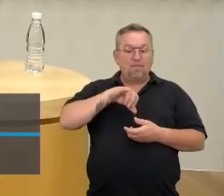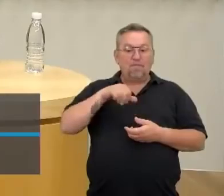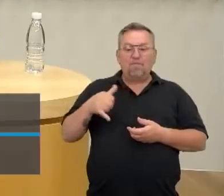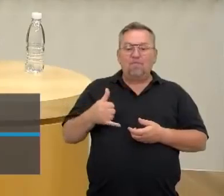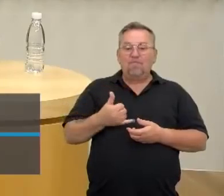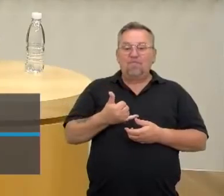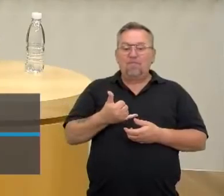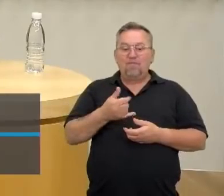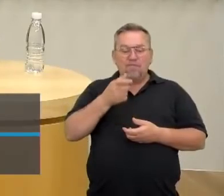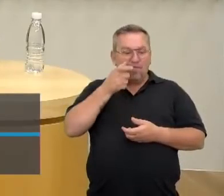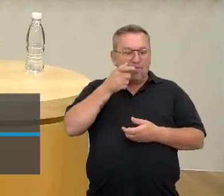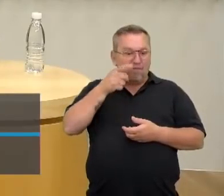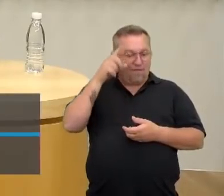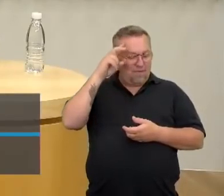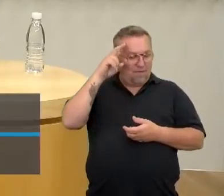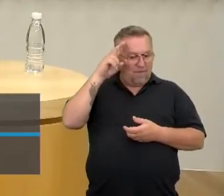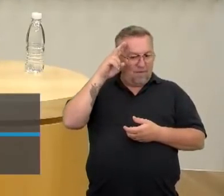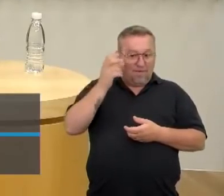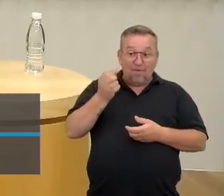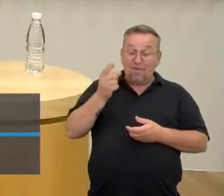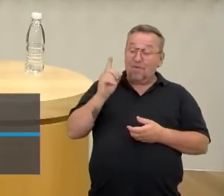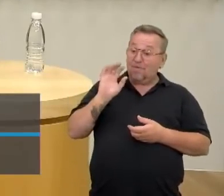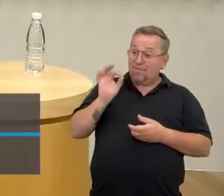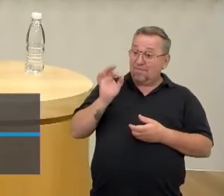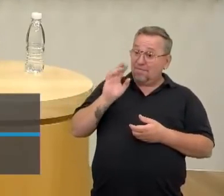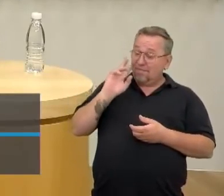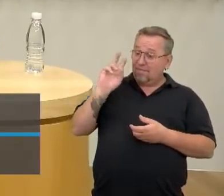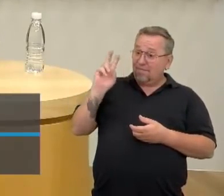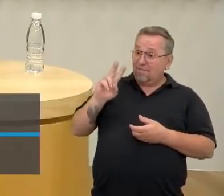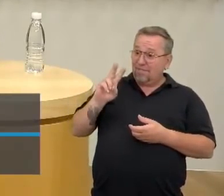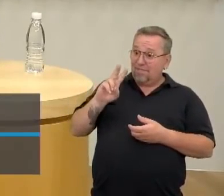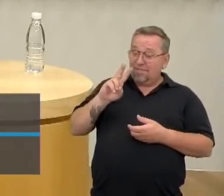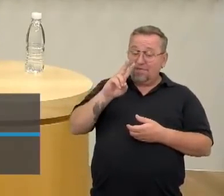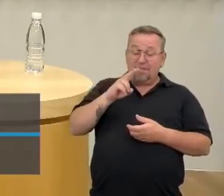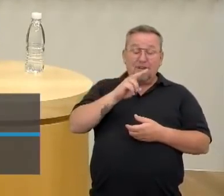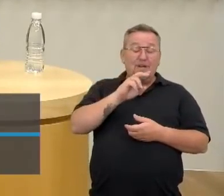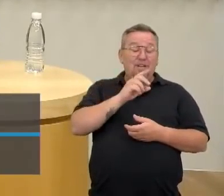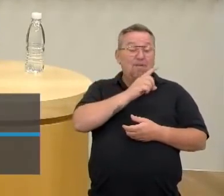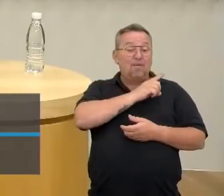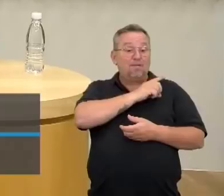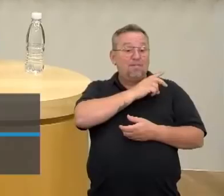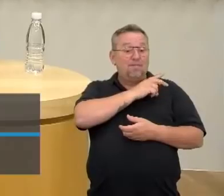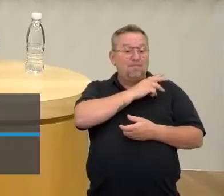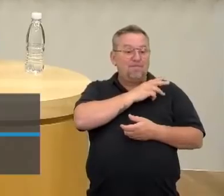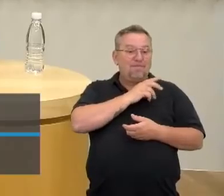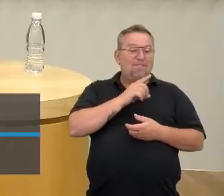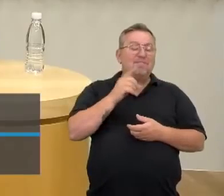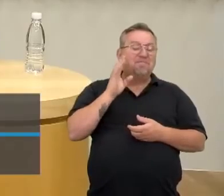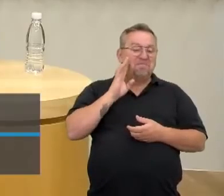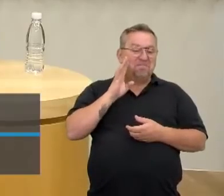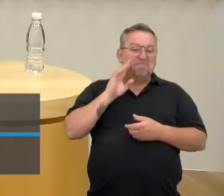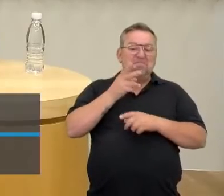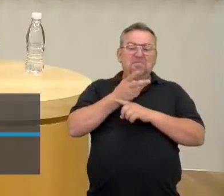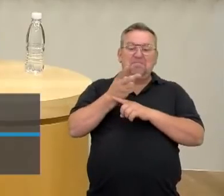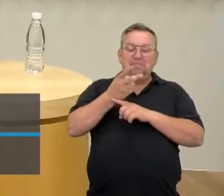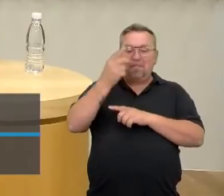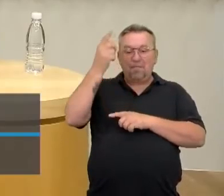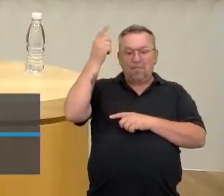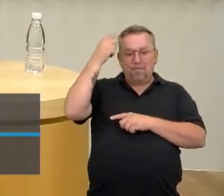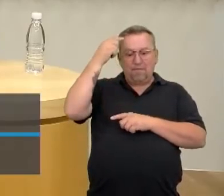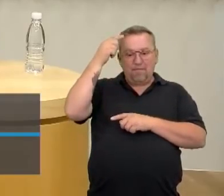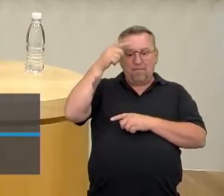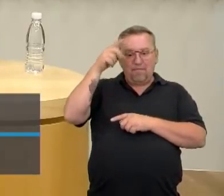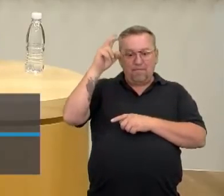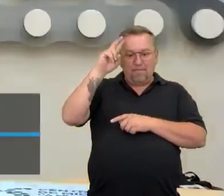né, de quem já viu relembrar. Quando eu lembro, nossa, eu lembro dessa imagem lá no ensino médio, olha essa referência. Então, busca na memória e você